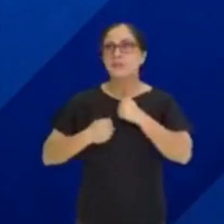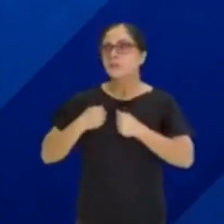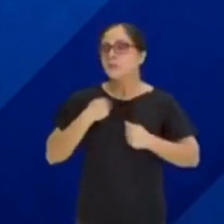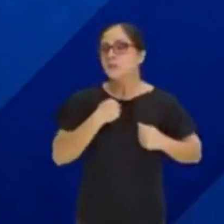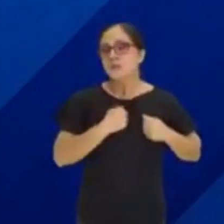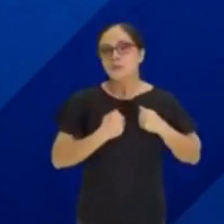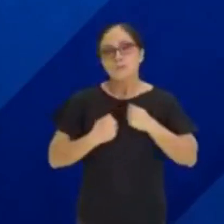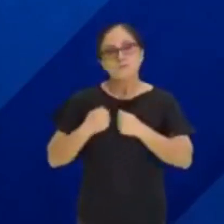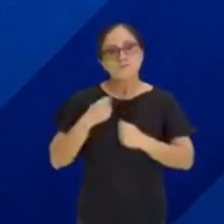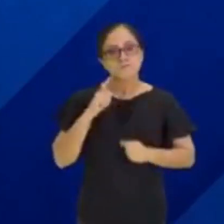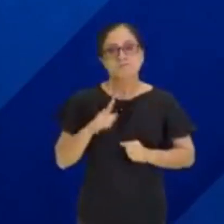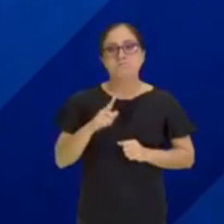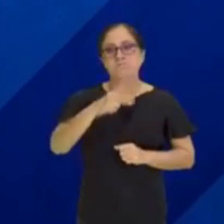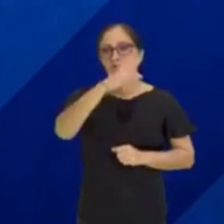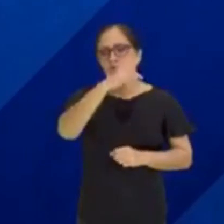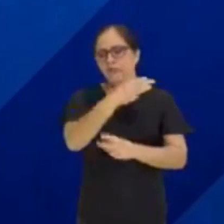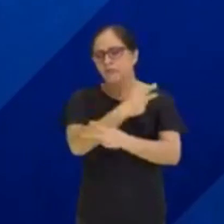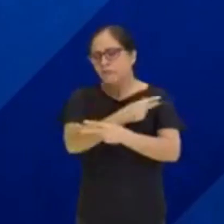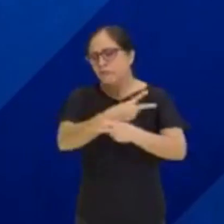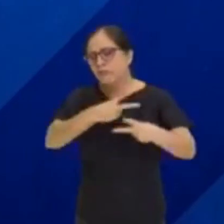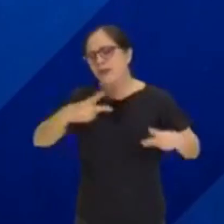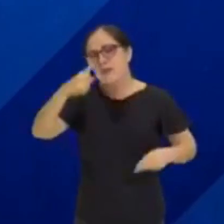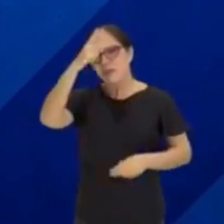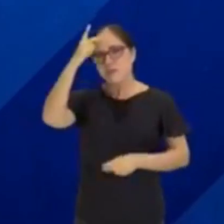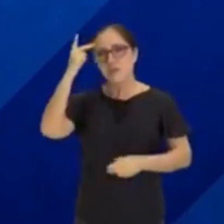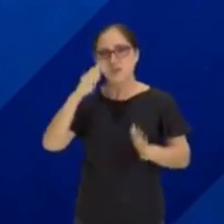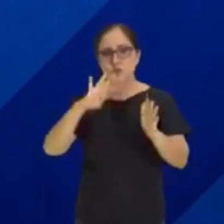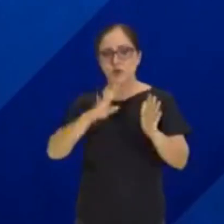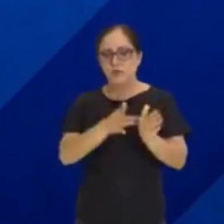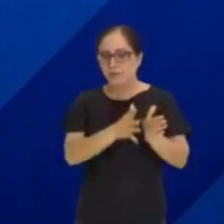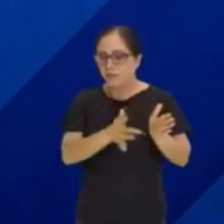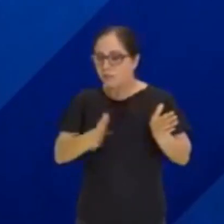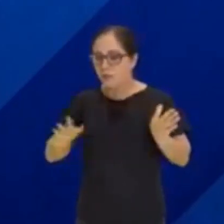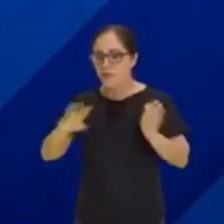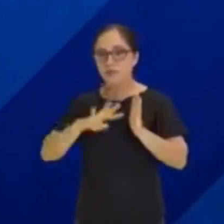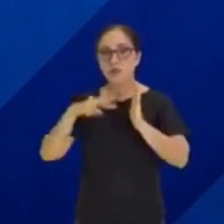desenvolveram crises de ansiedade nesse período de quarentena. Muitas pessoas